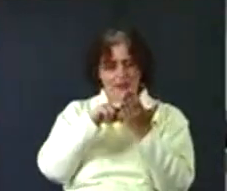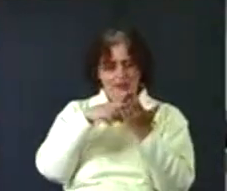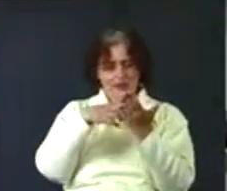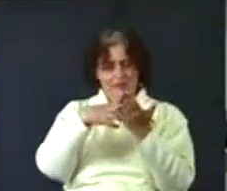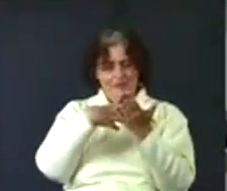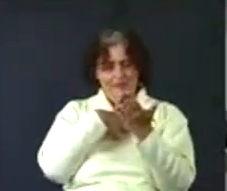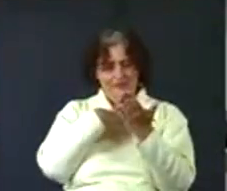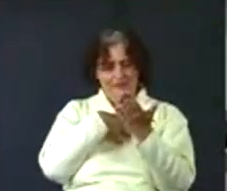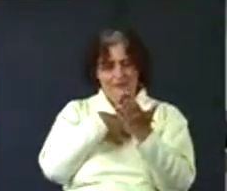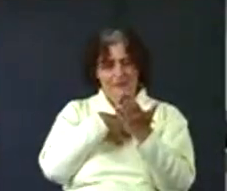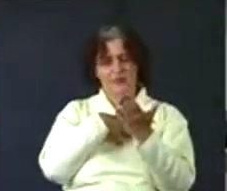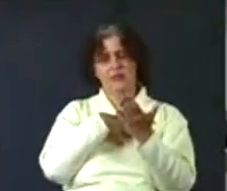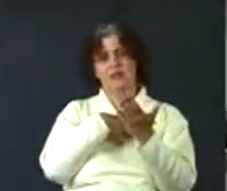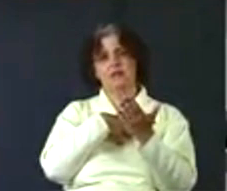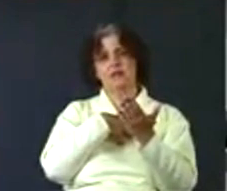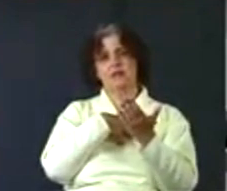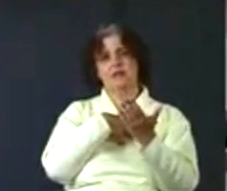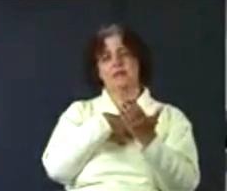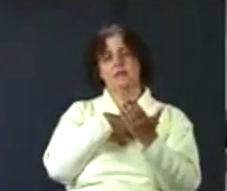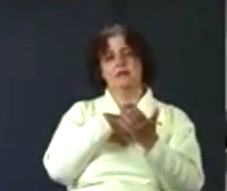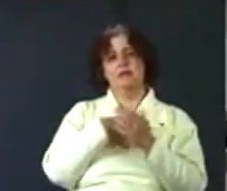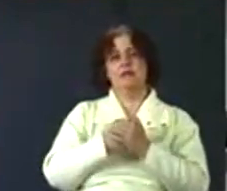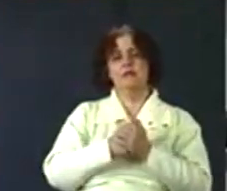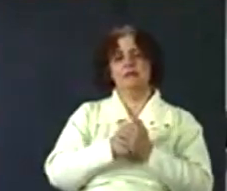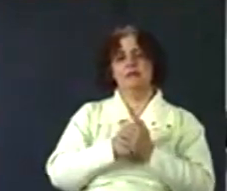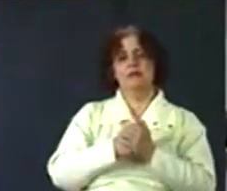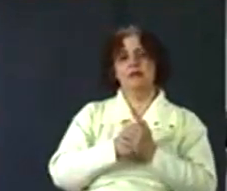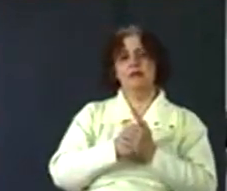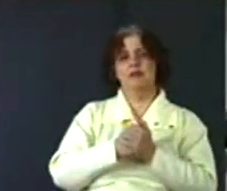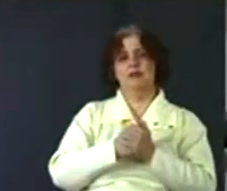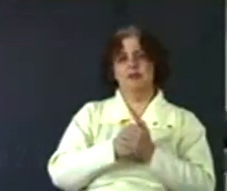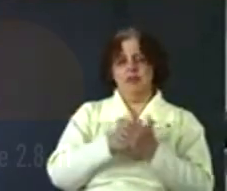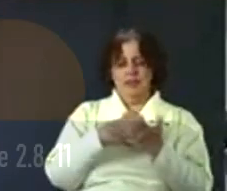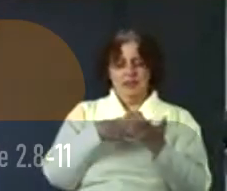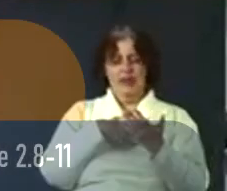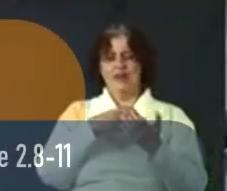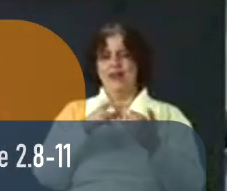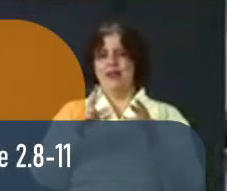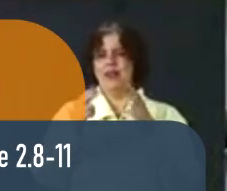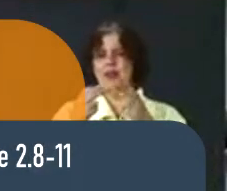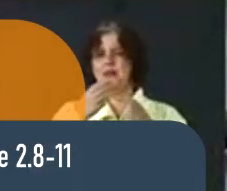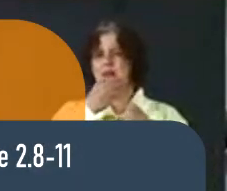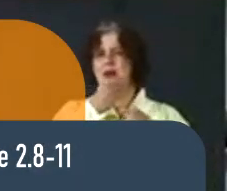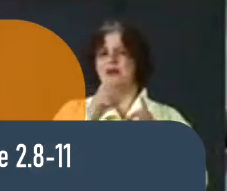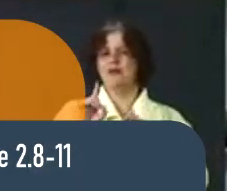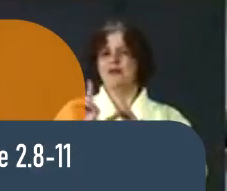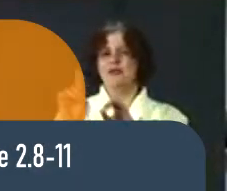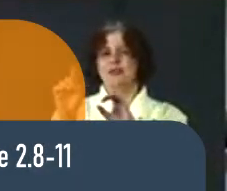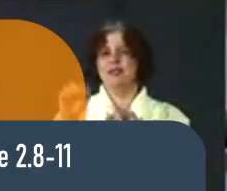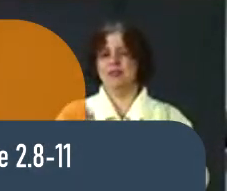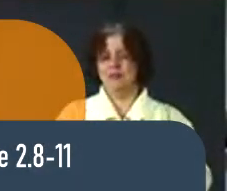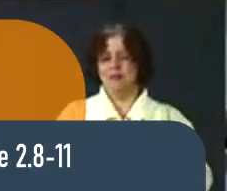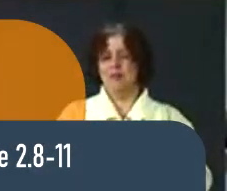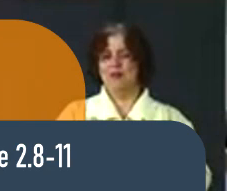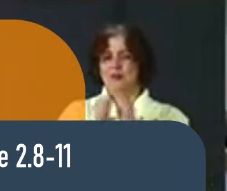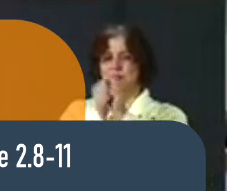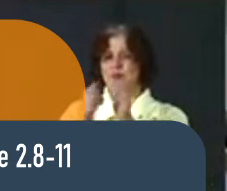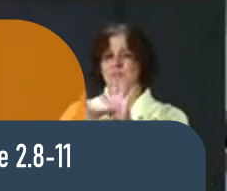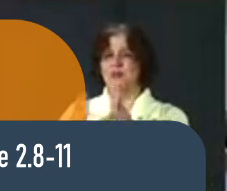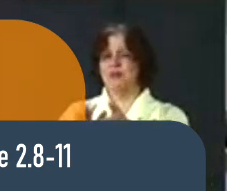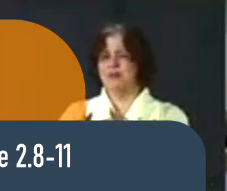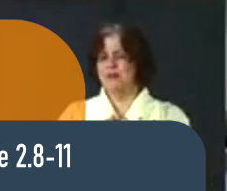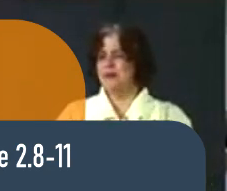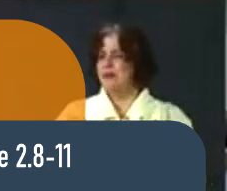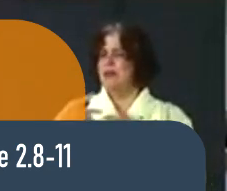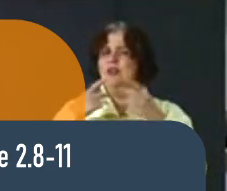aquele encontro com Jesus, um dizia ao outro, não nos ardia o coração, quando ele falava pelo caminho. É